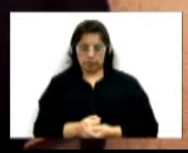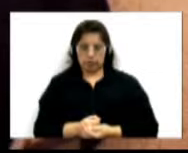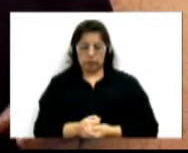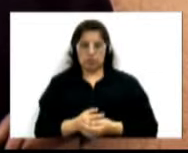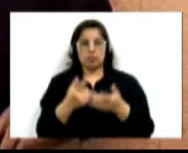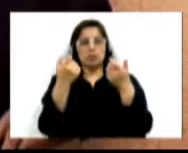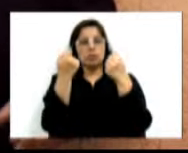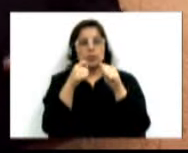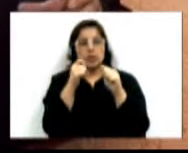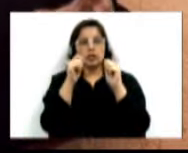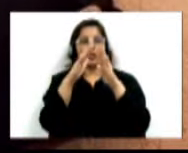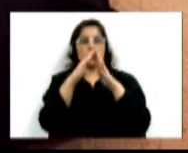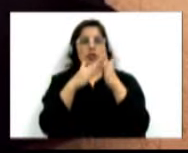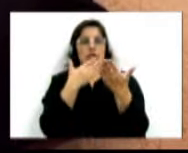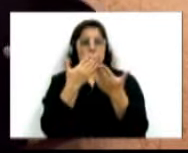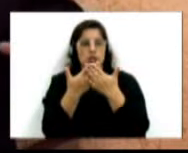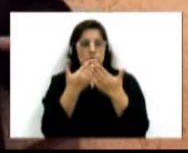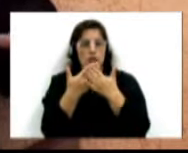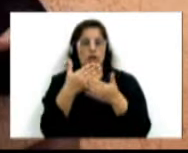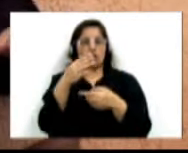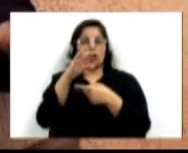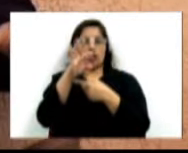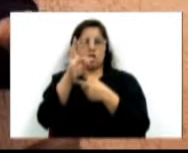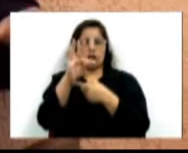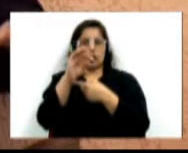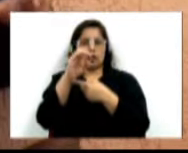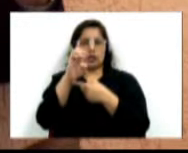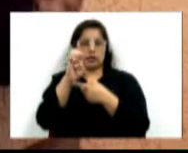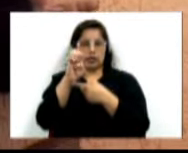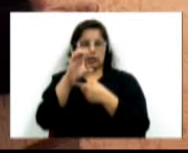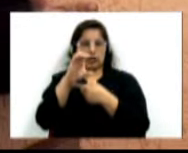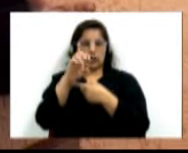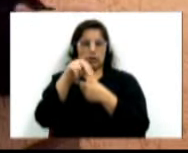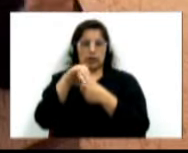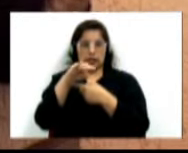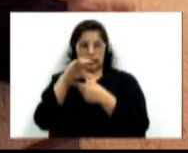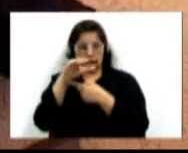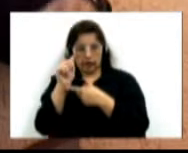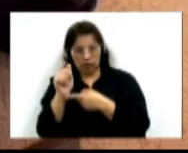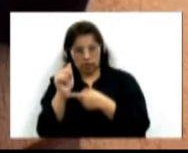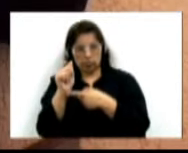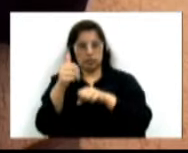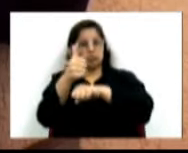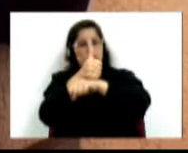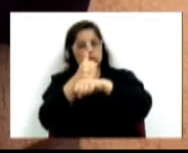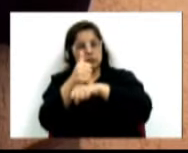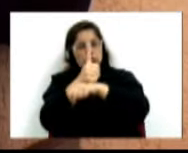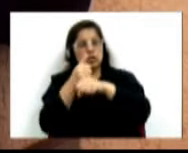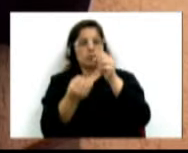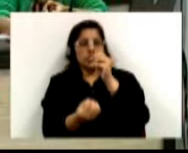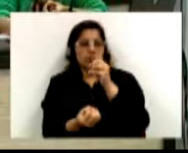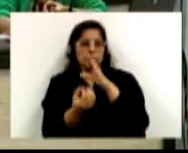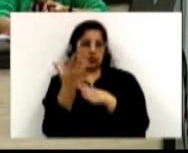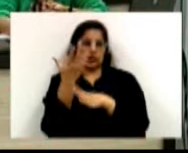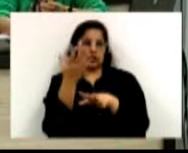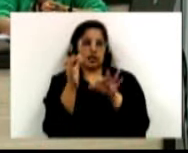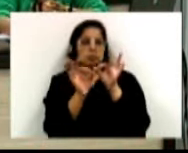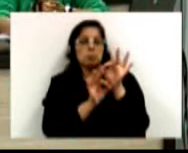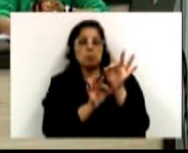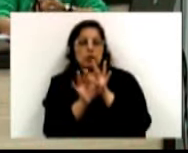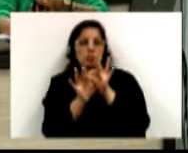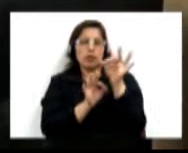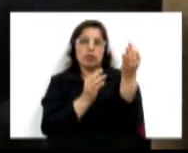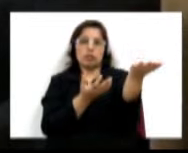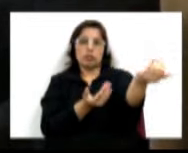precisamos de escolas técnicas. Nós precisamos de mais escolas que preparem os